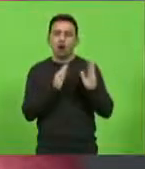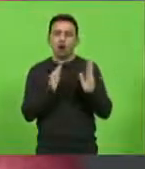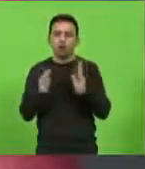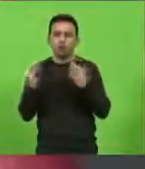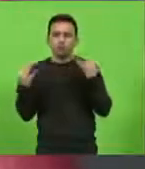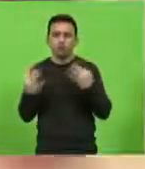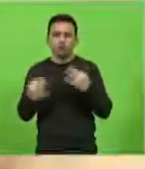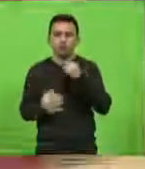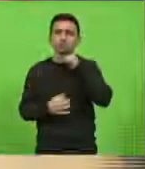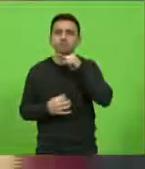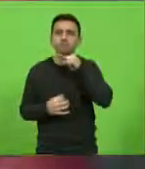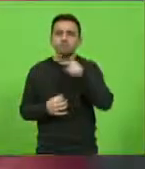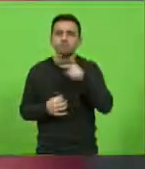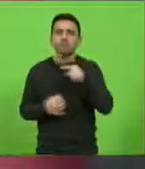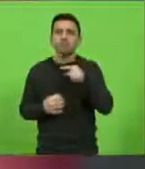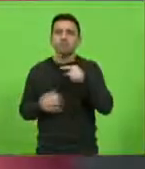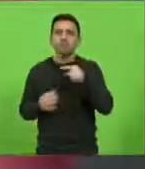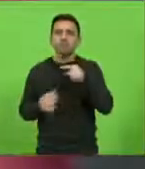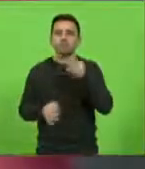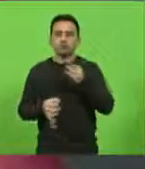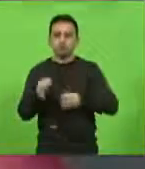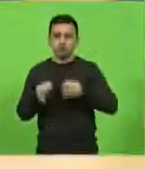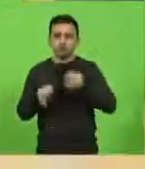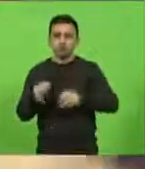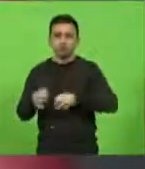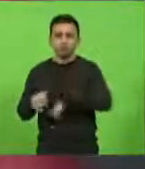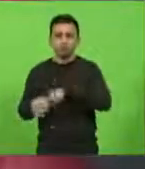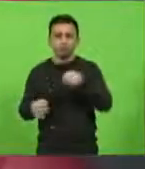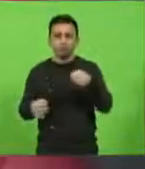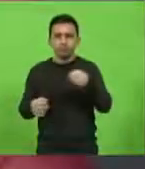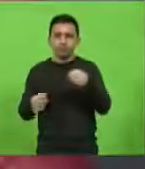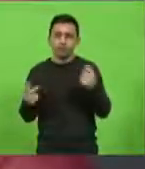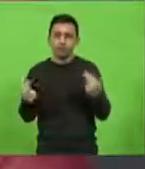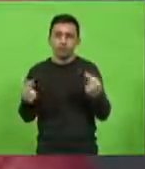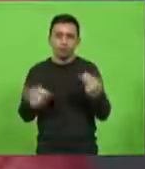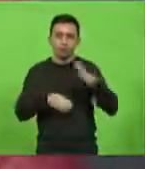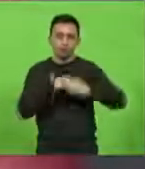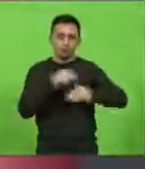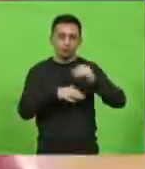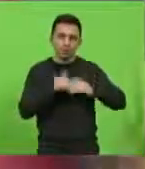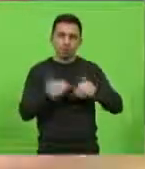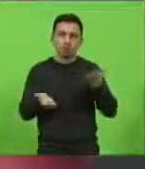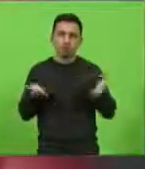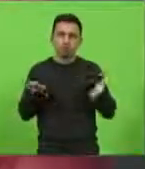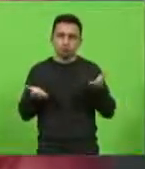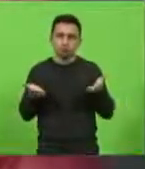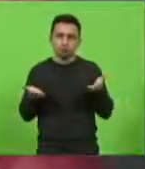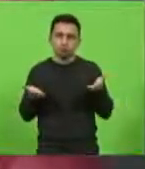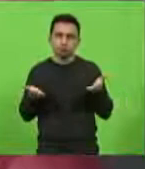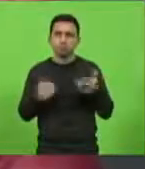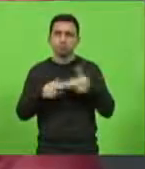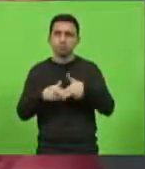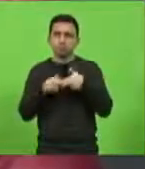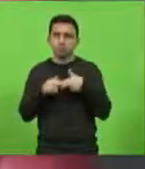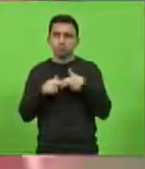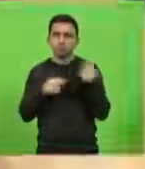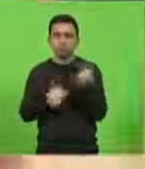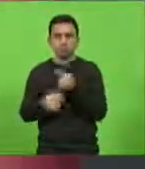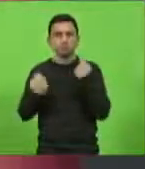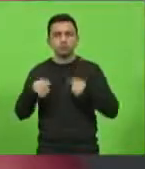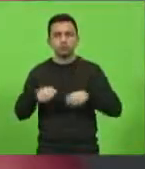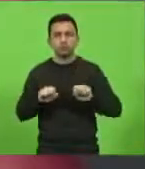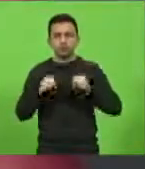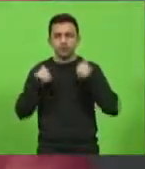sem querer dia com que a gente usar aplique a espada seja igual habilidade que maneira a balança por isso devemos defender o